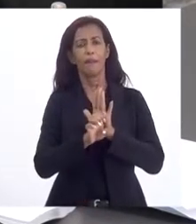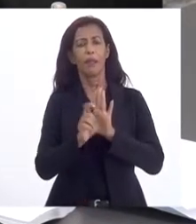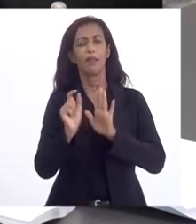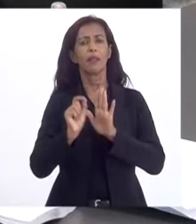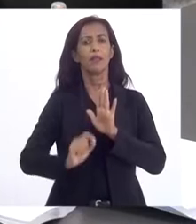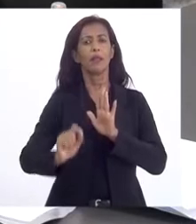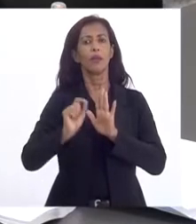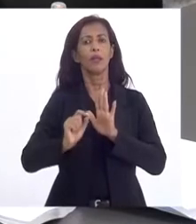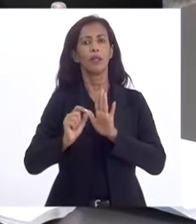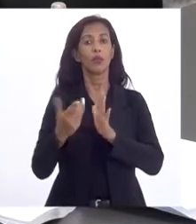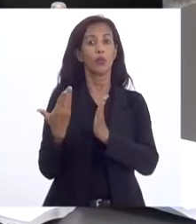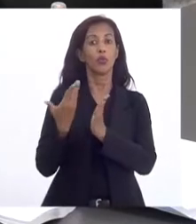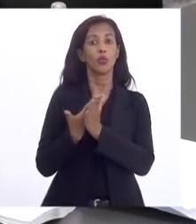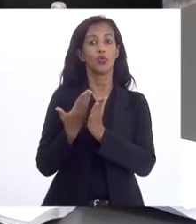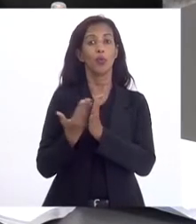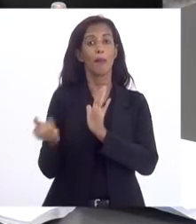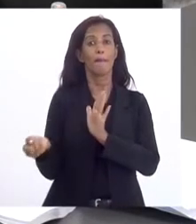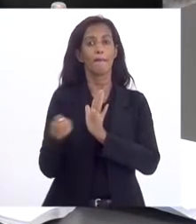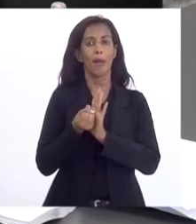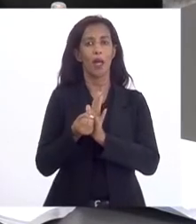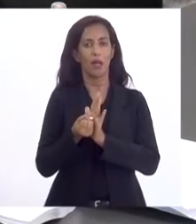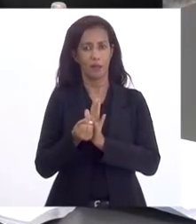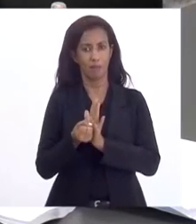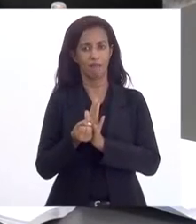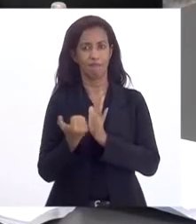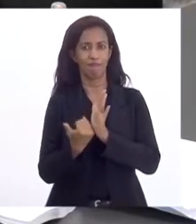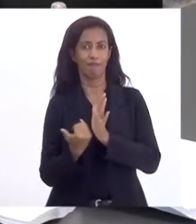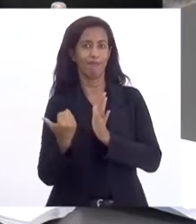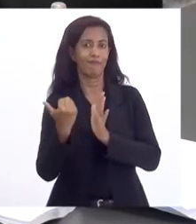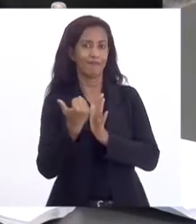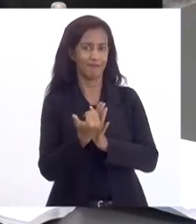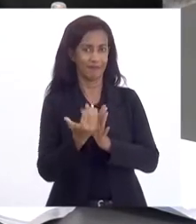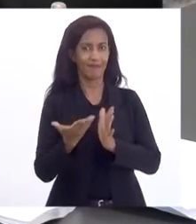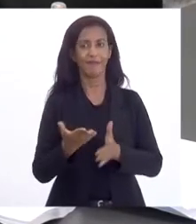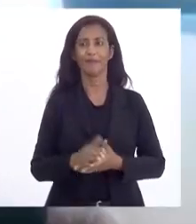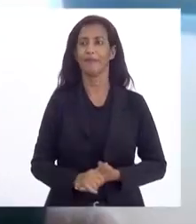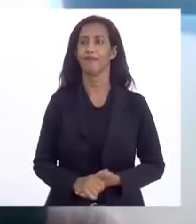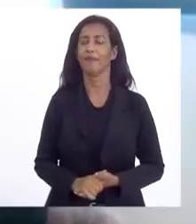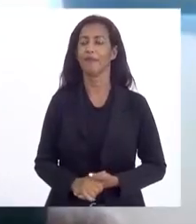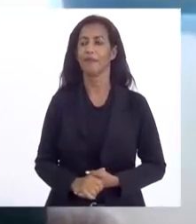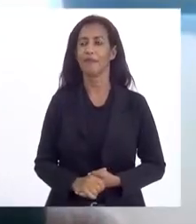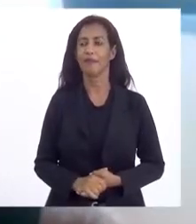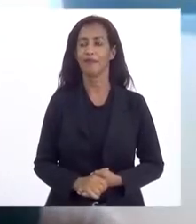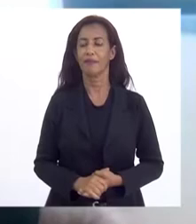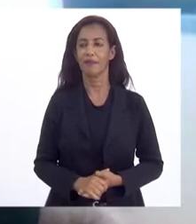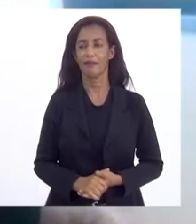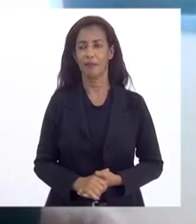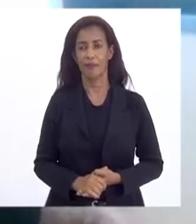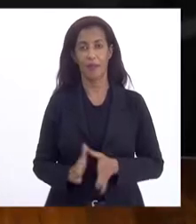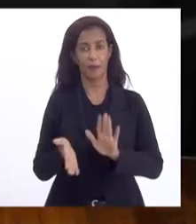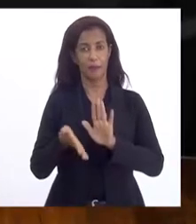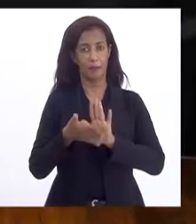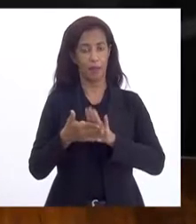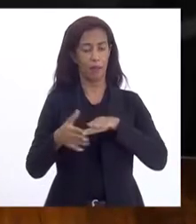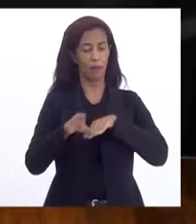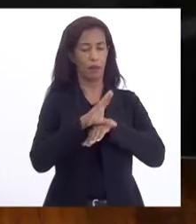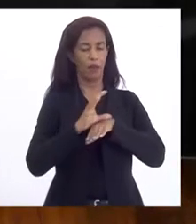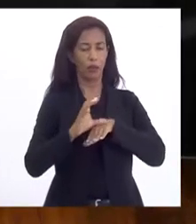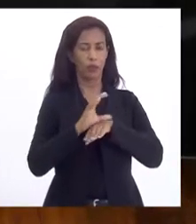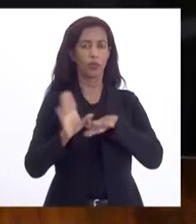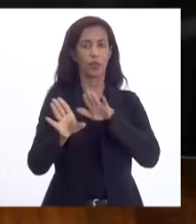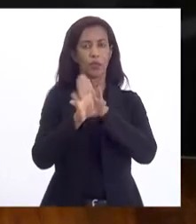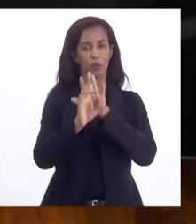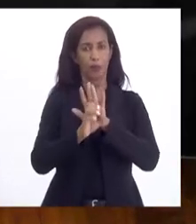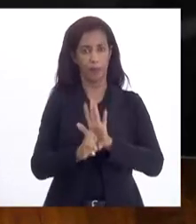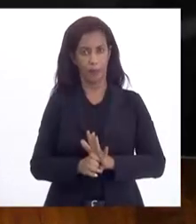sobre o estudo de impacto. Acrescida, então. Que previamente o estudo de impacto. Então, aparecer pela constitucionalidade com